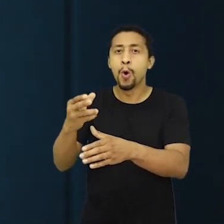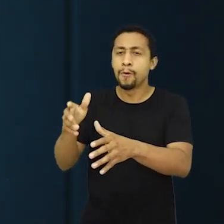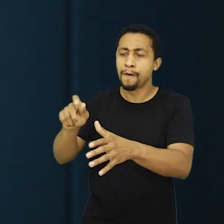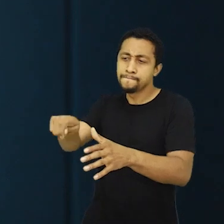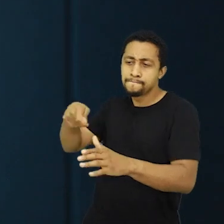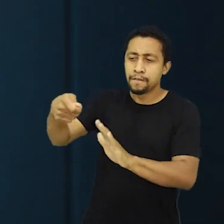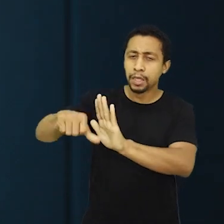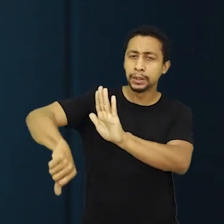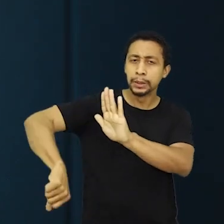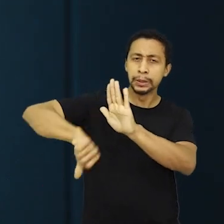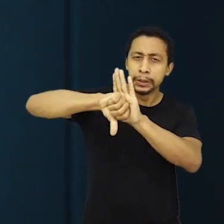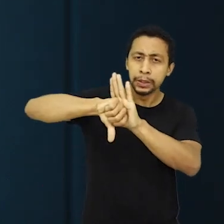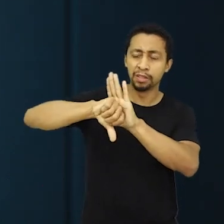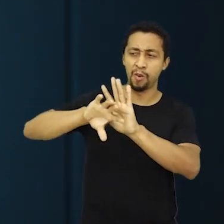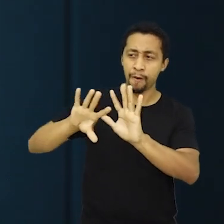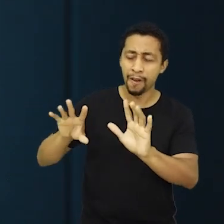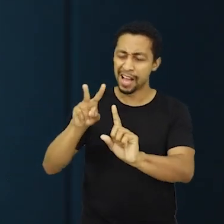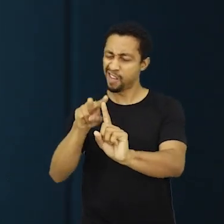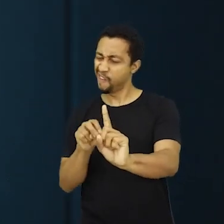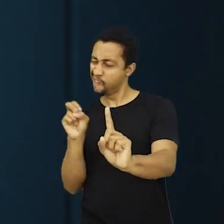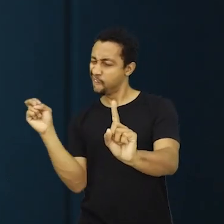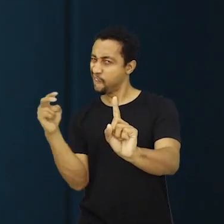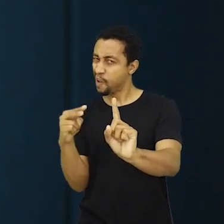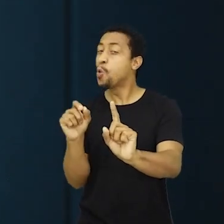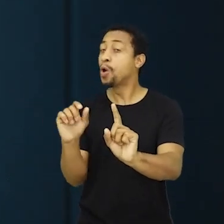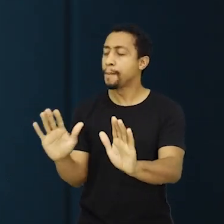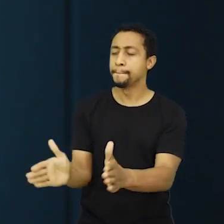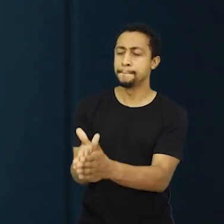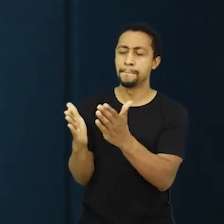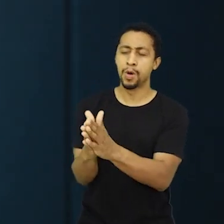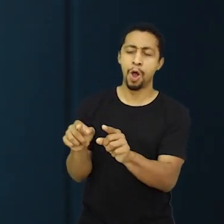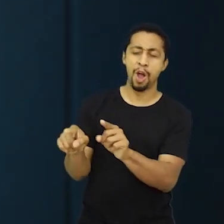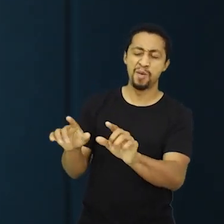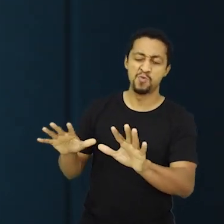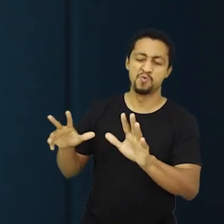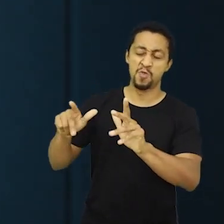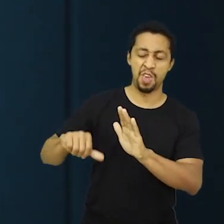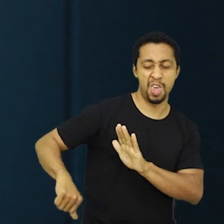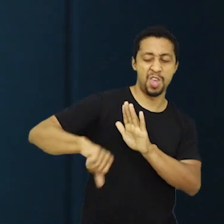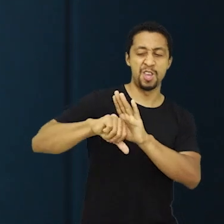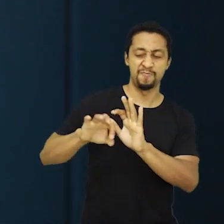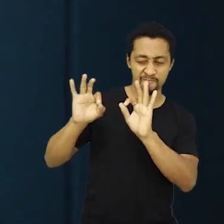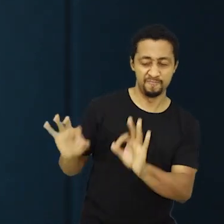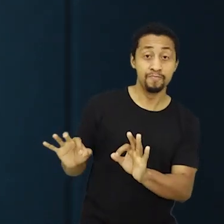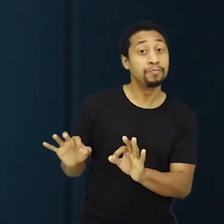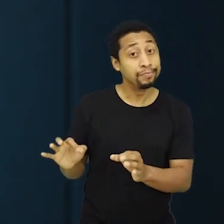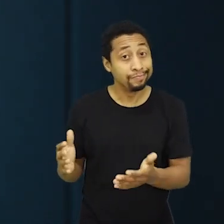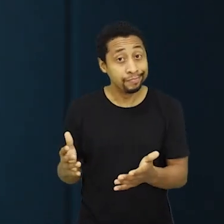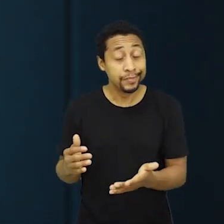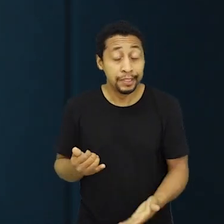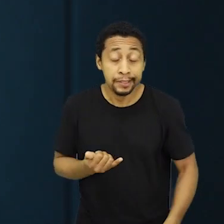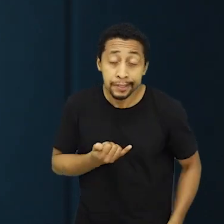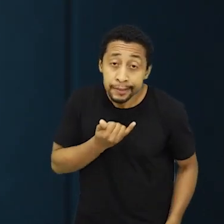criminalizá-la, ou ampliar os estigmas de que as pessoas pobres são potencialmente criminosas, né? De fato, existe